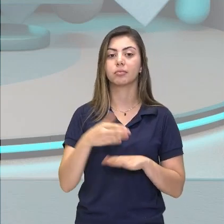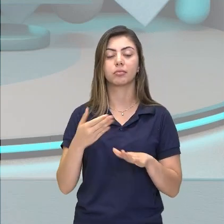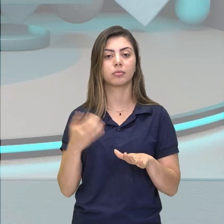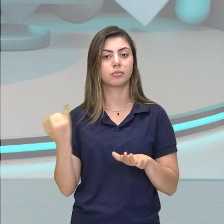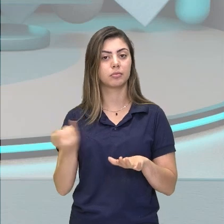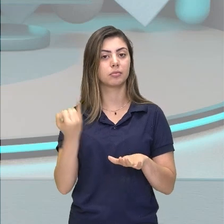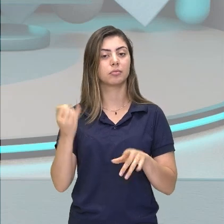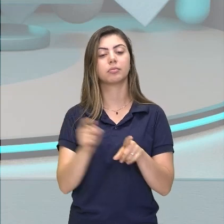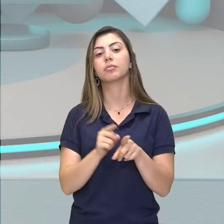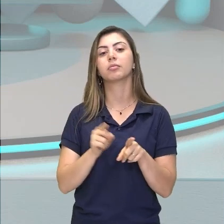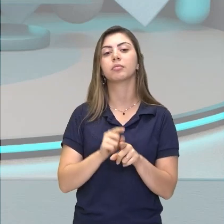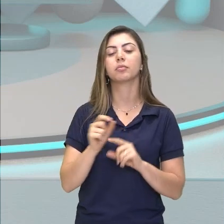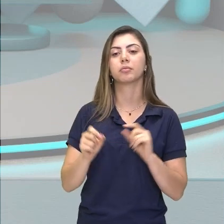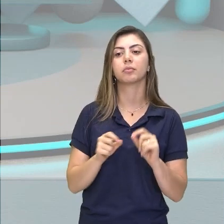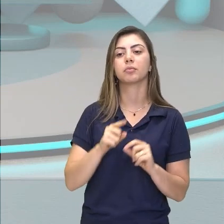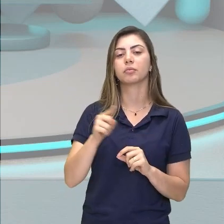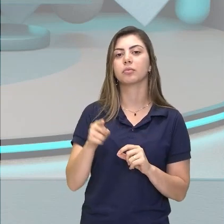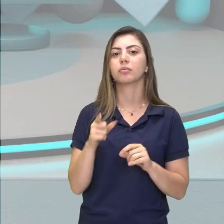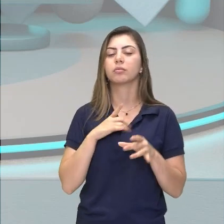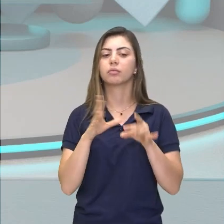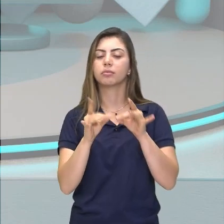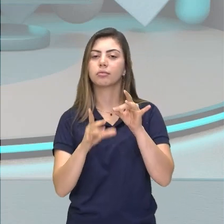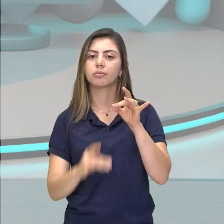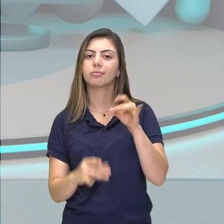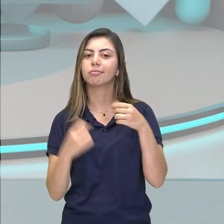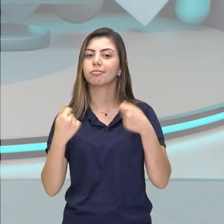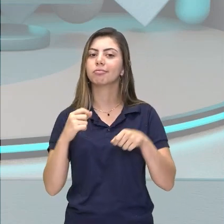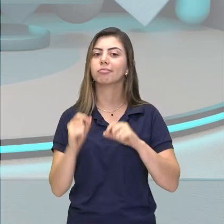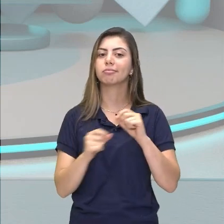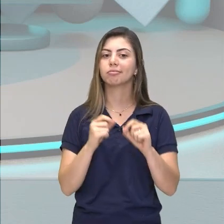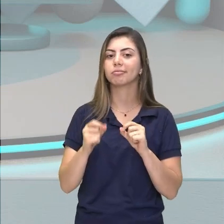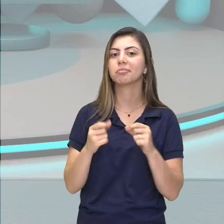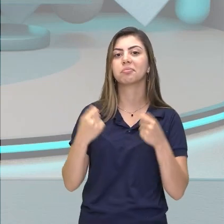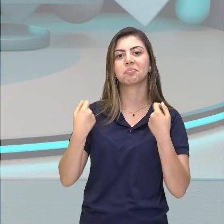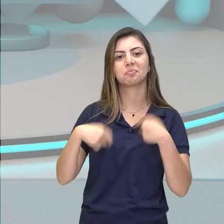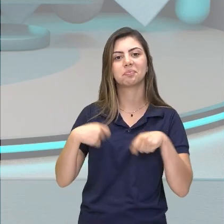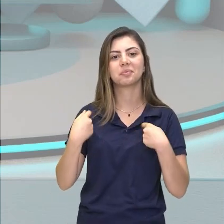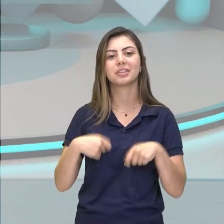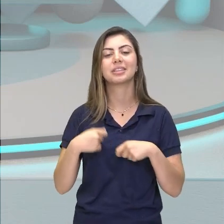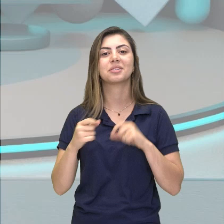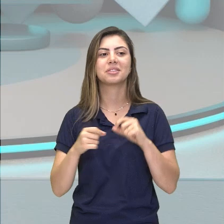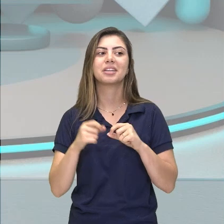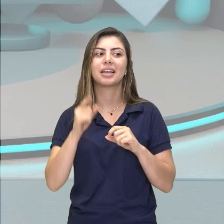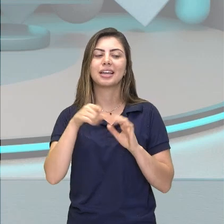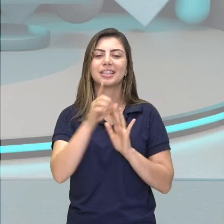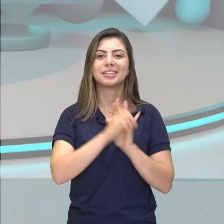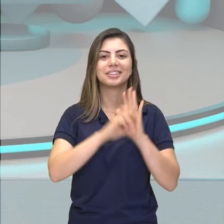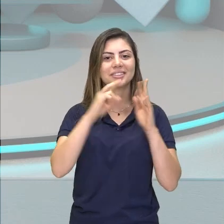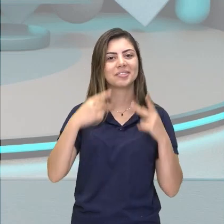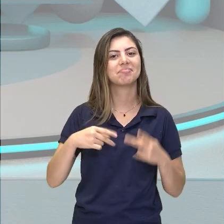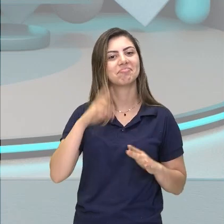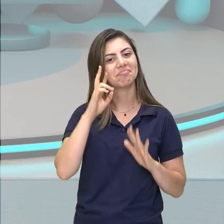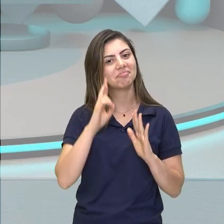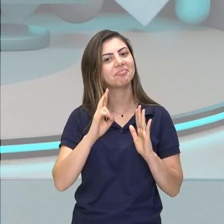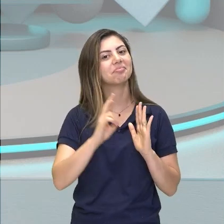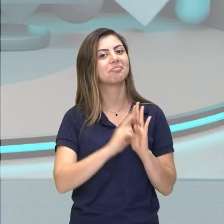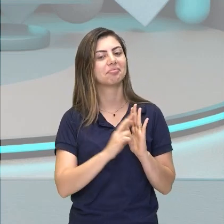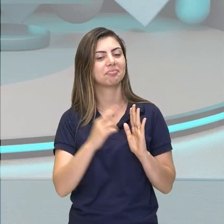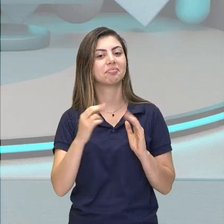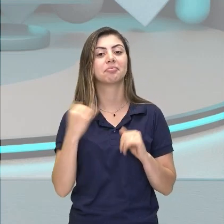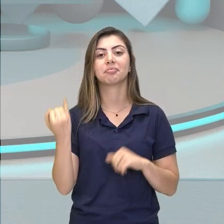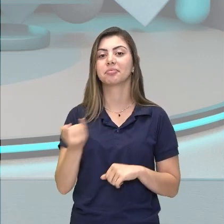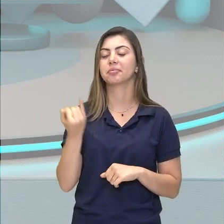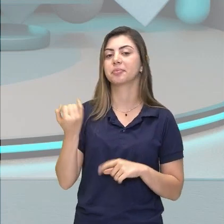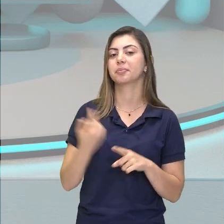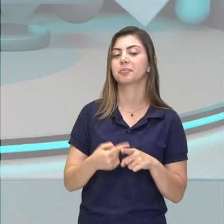Importante também, quando você traz esse repertório, você tem que trazer um repertório que também respeite os direitos humanos, ok? Isso é muito importante,